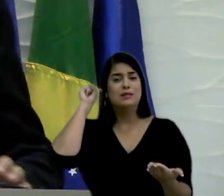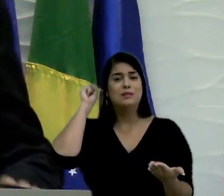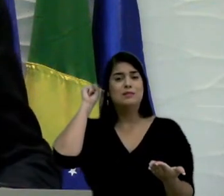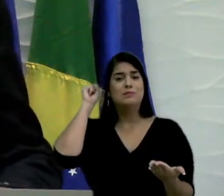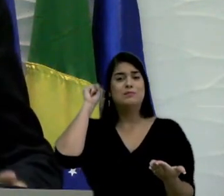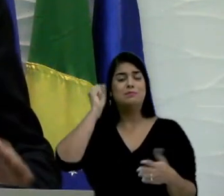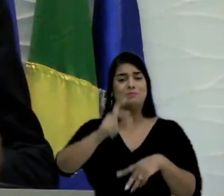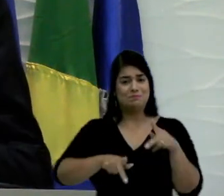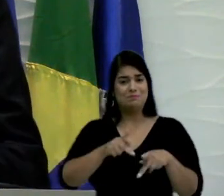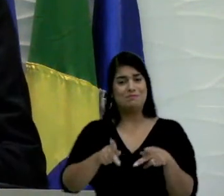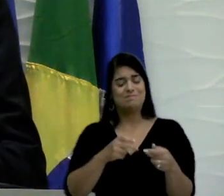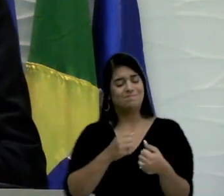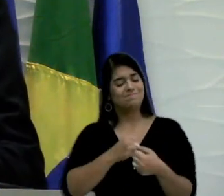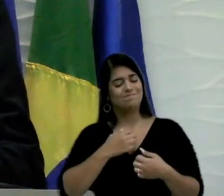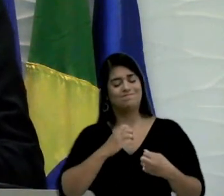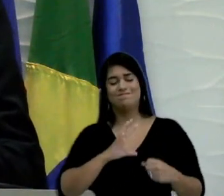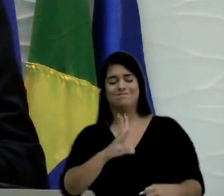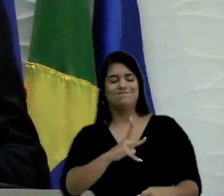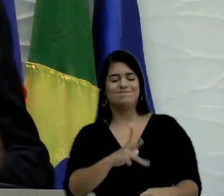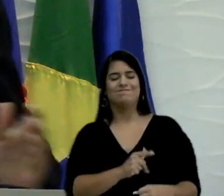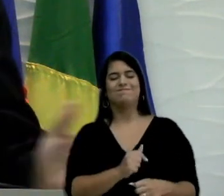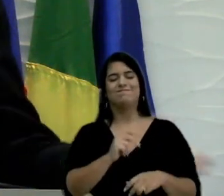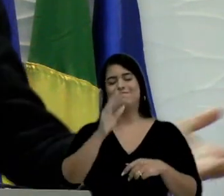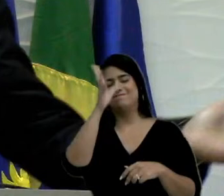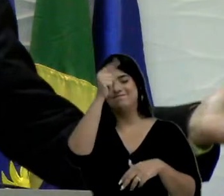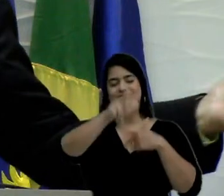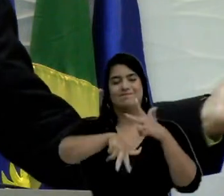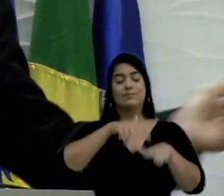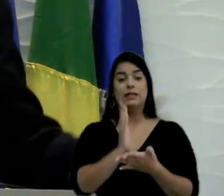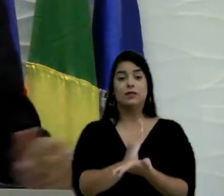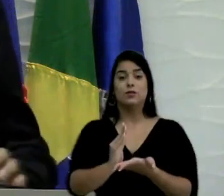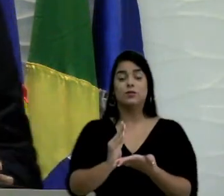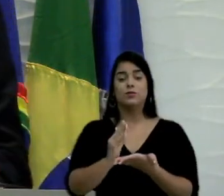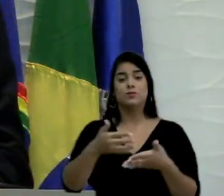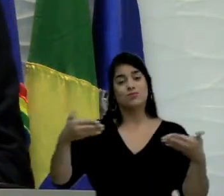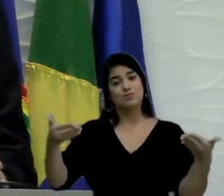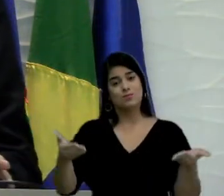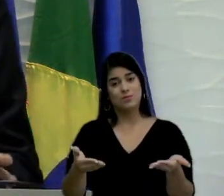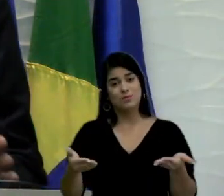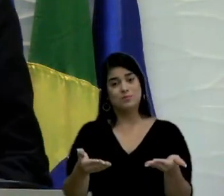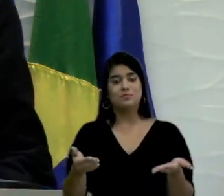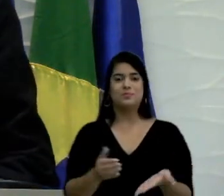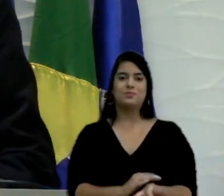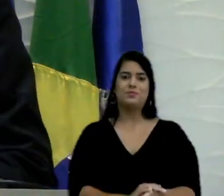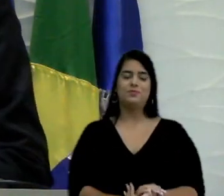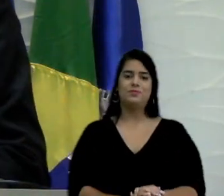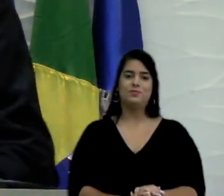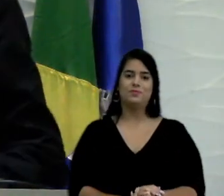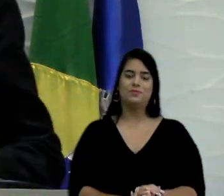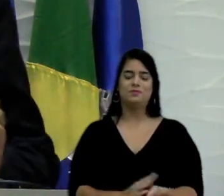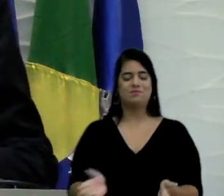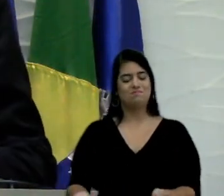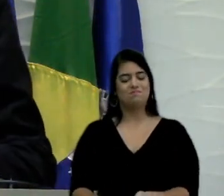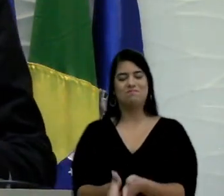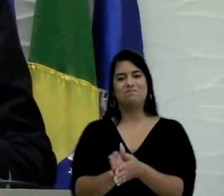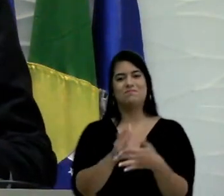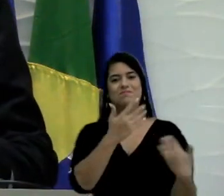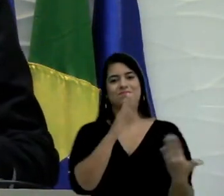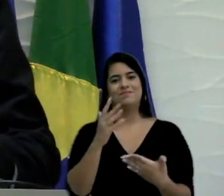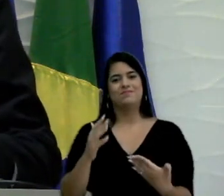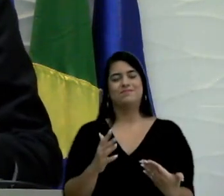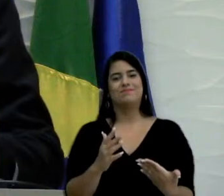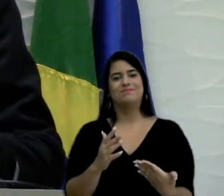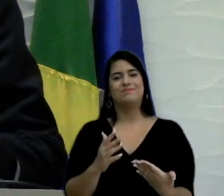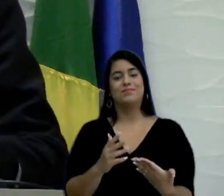esse povo tão querido de São Bento una então começar hoje parabenizando